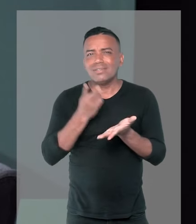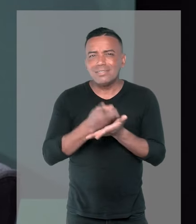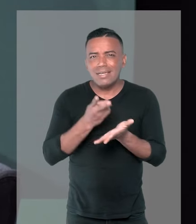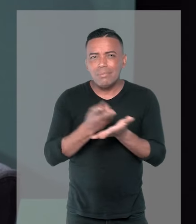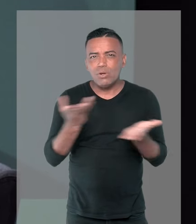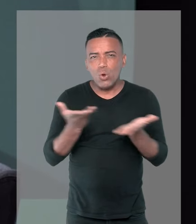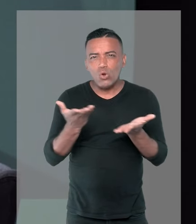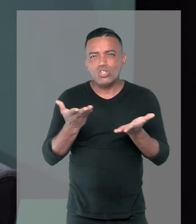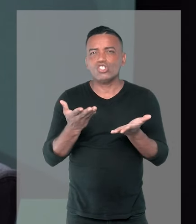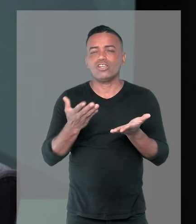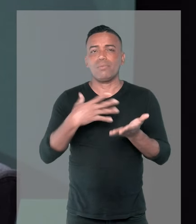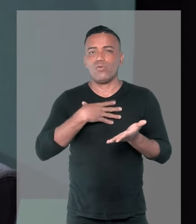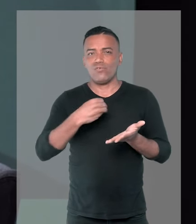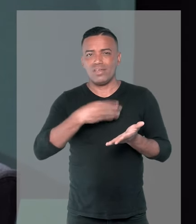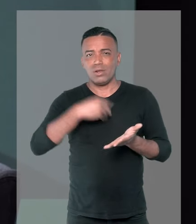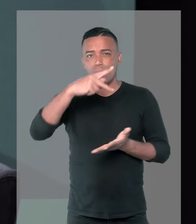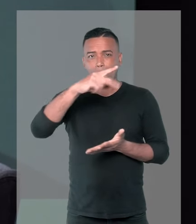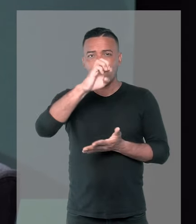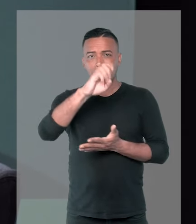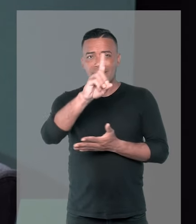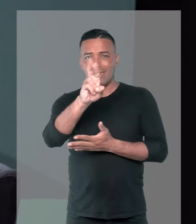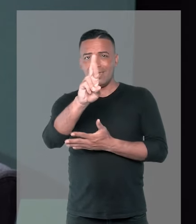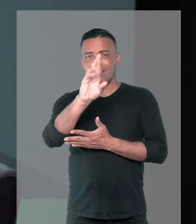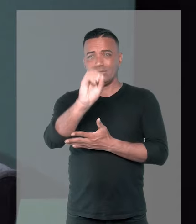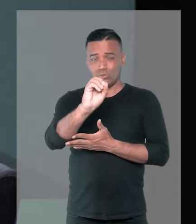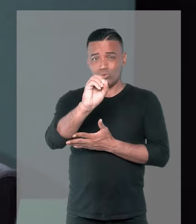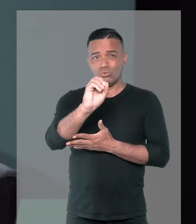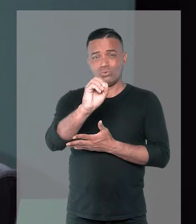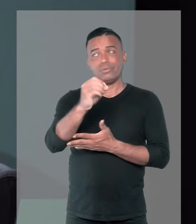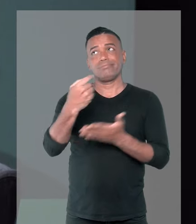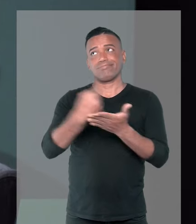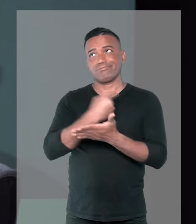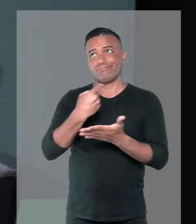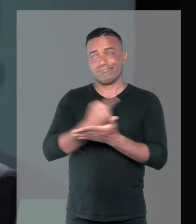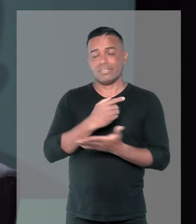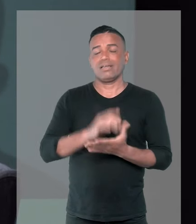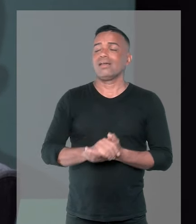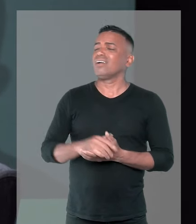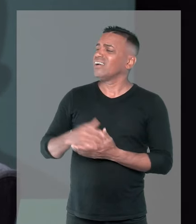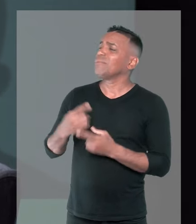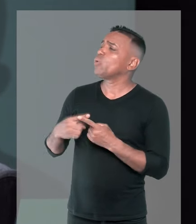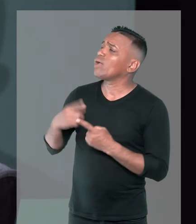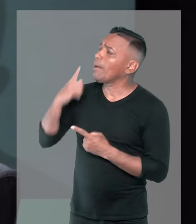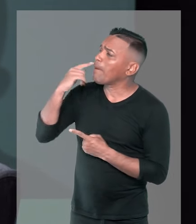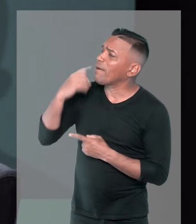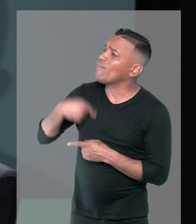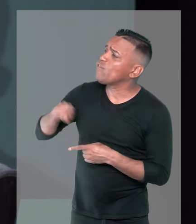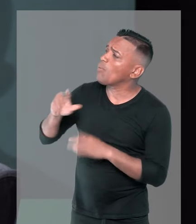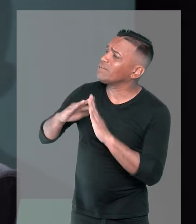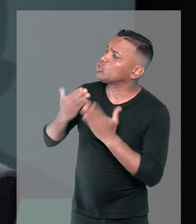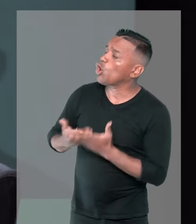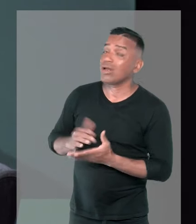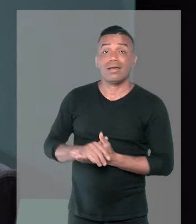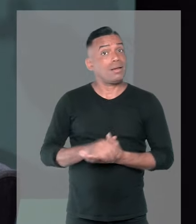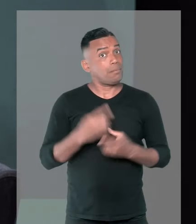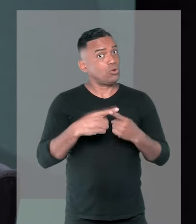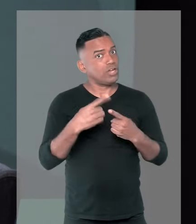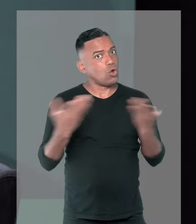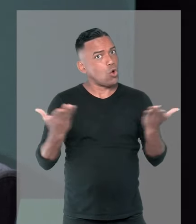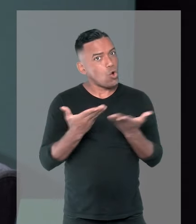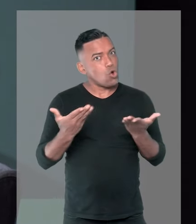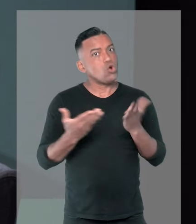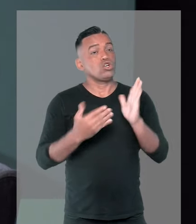meu filho Pedro meu filho mais novo tinha quando ele tinha que ir para o colégio era por que que eu tenho que ir pro colégio hoje assim não porque hoje a agenda